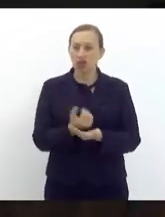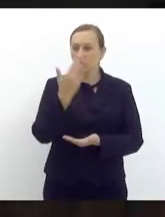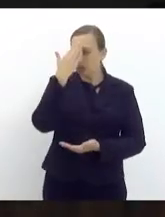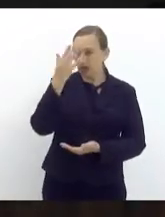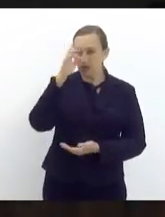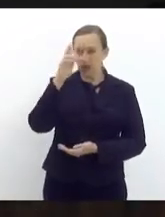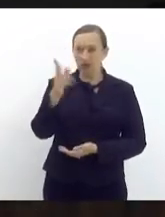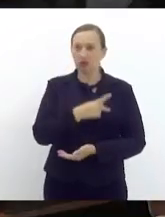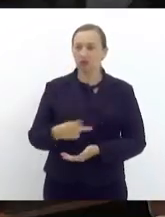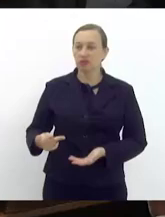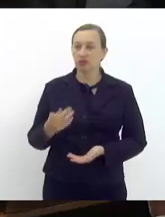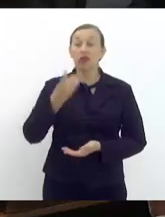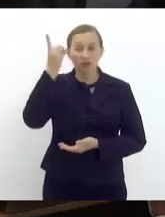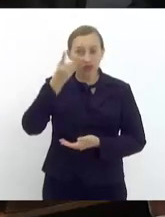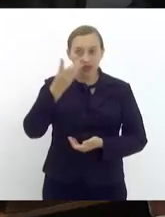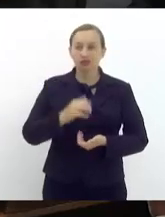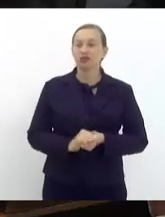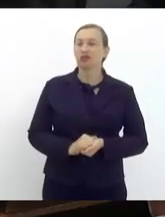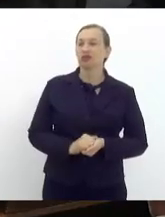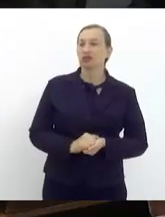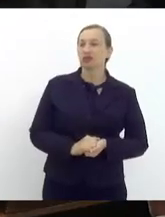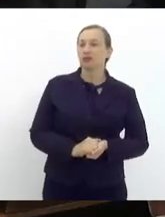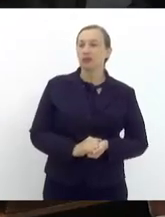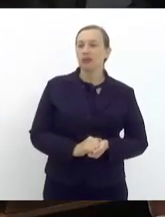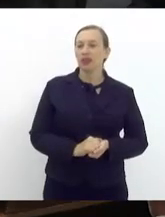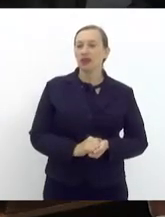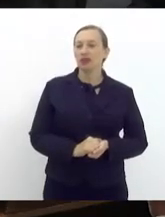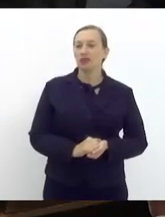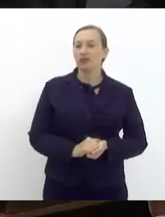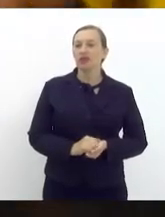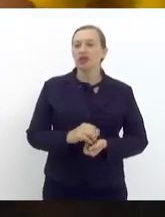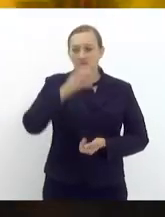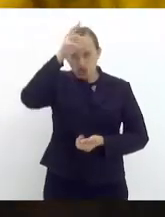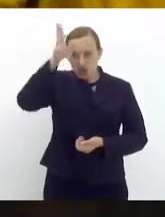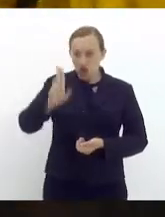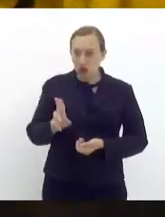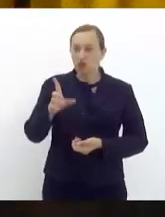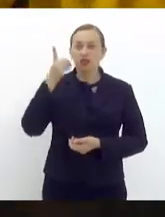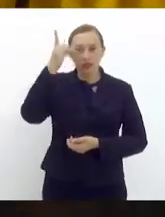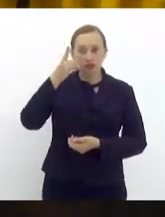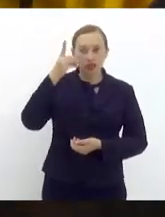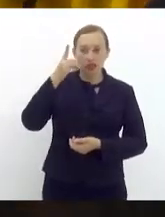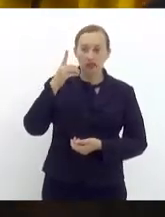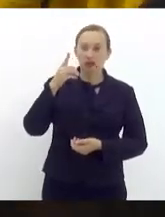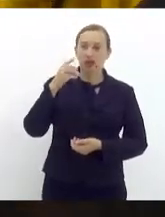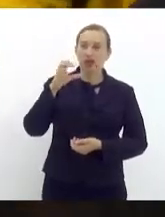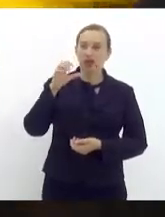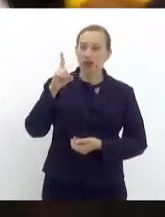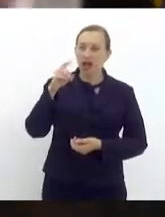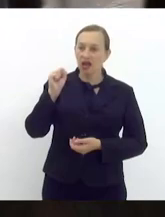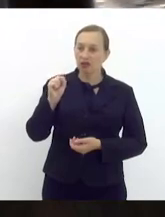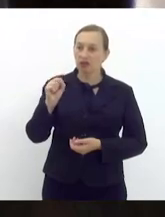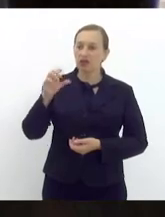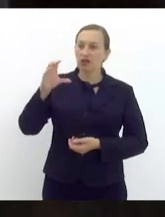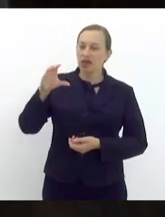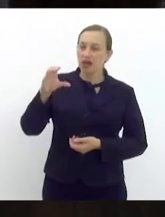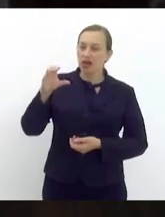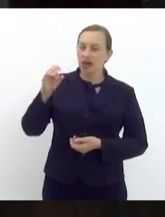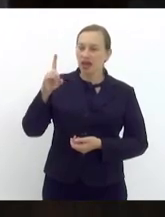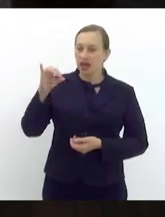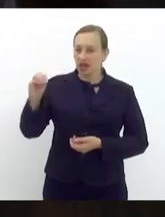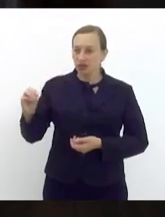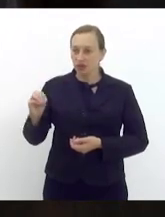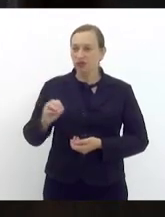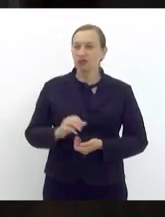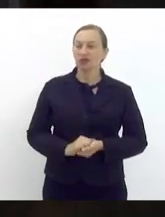obrigado, deputado. Obrigado. Tia Ju, por favor. Deputado Carlos Caiado, que acabou de... Cláudio